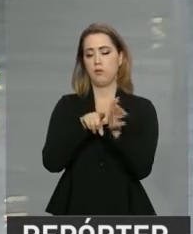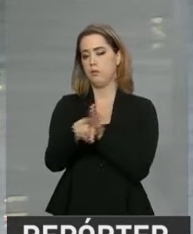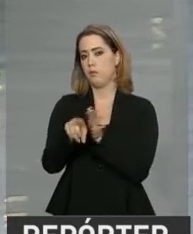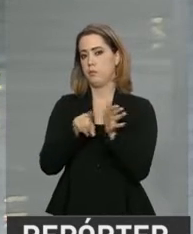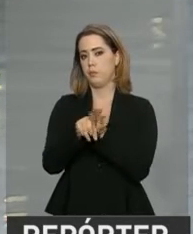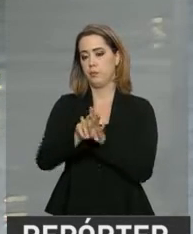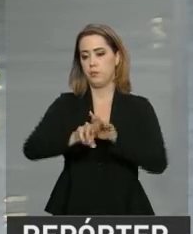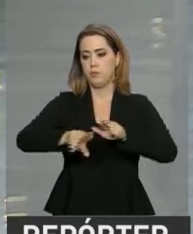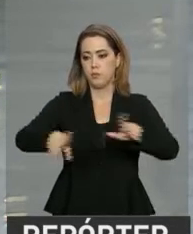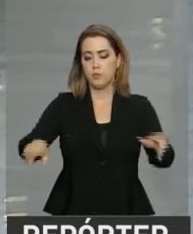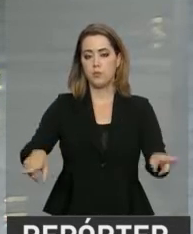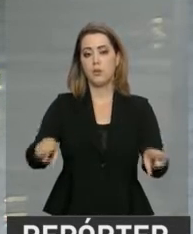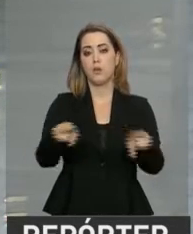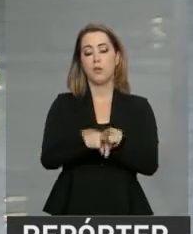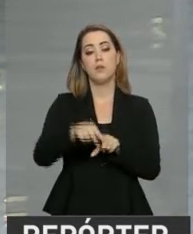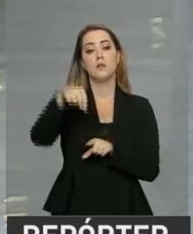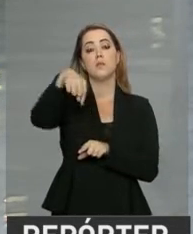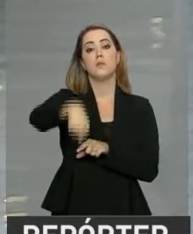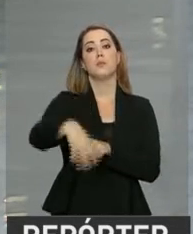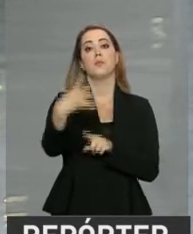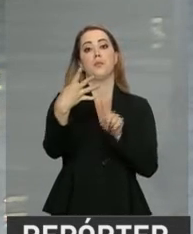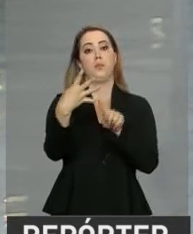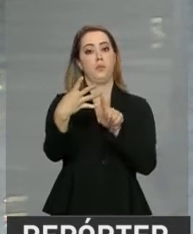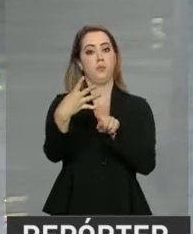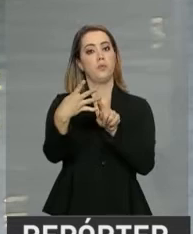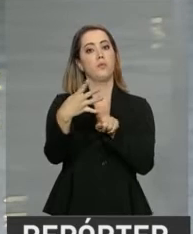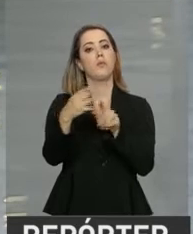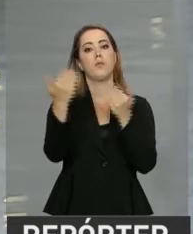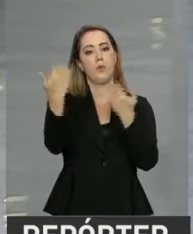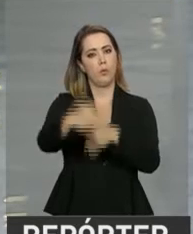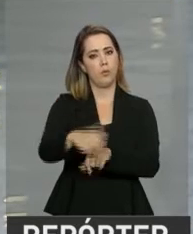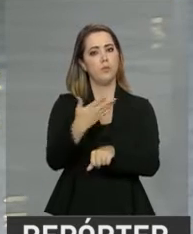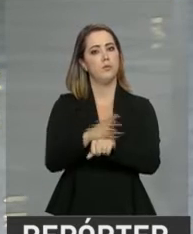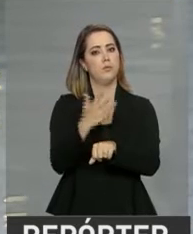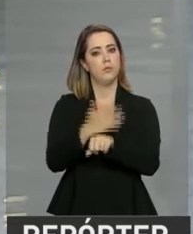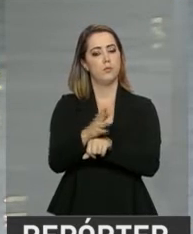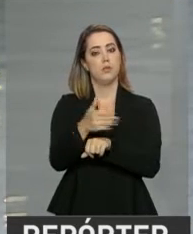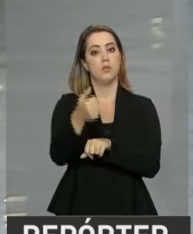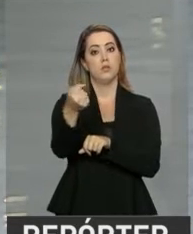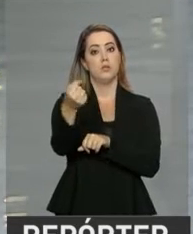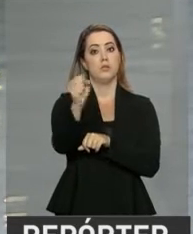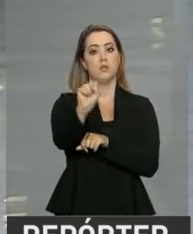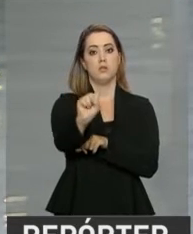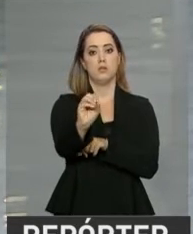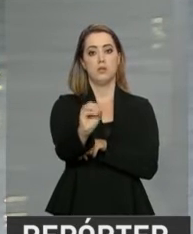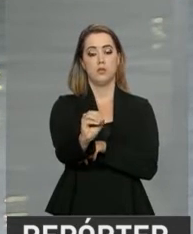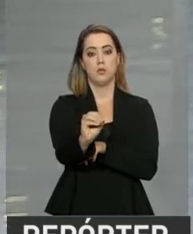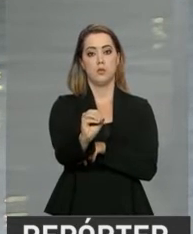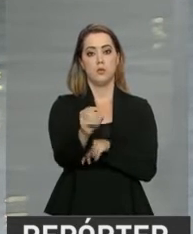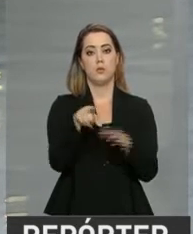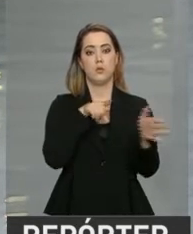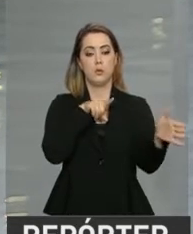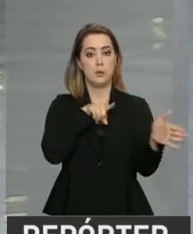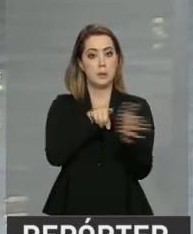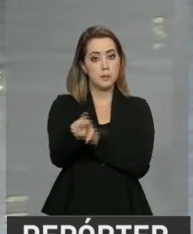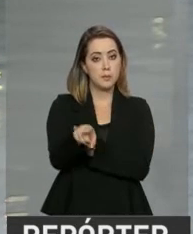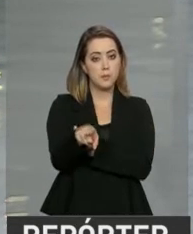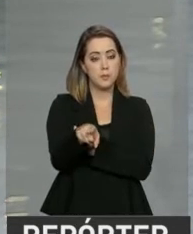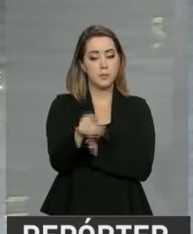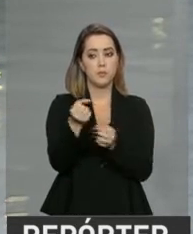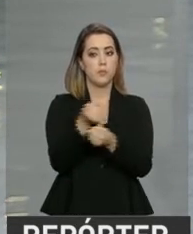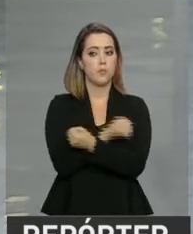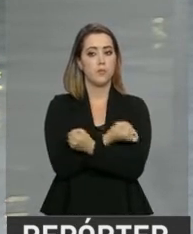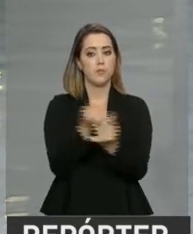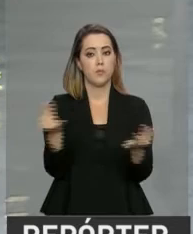dos simulados anteriores, nesta quarta edição, neste quarto simulado, são 180 testes de múltipla escolha.